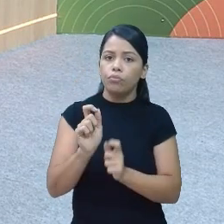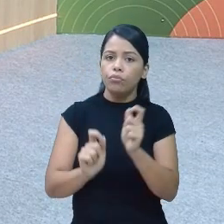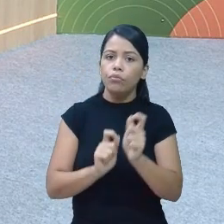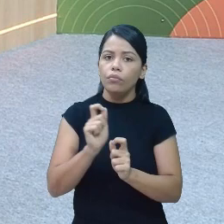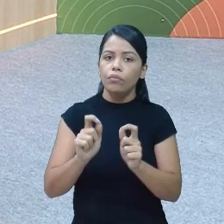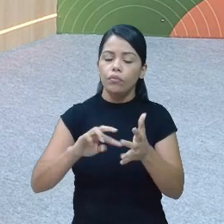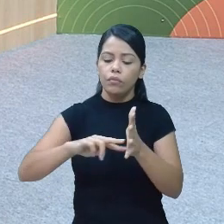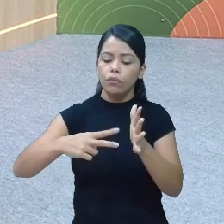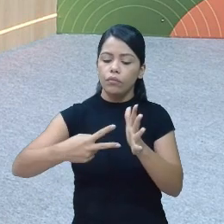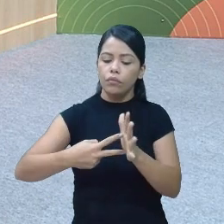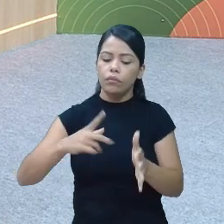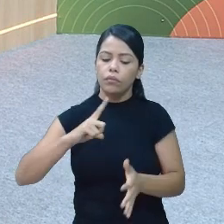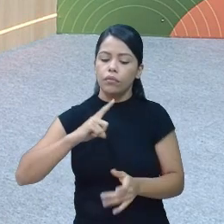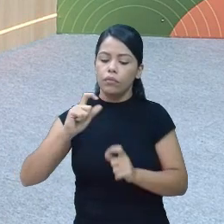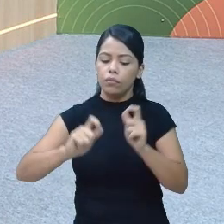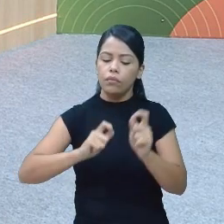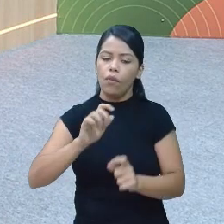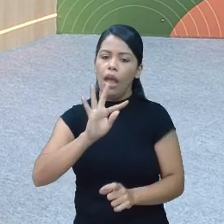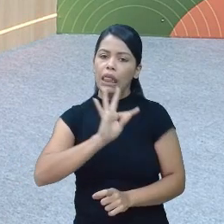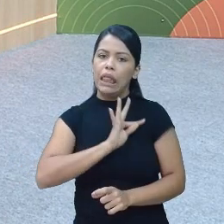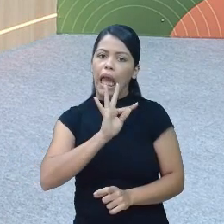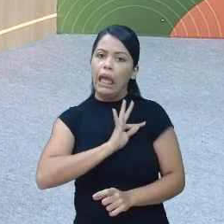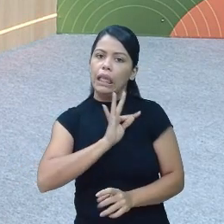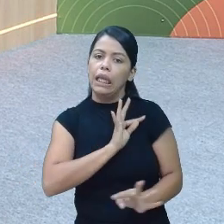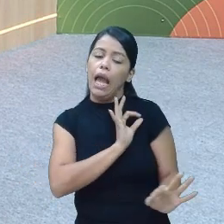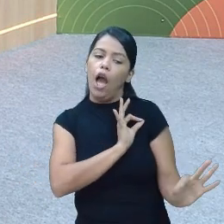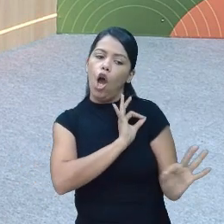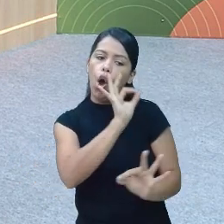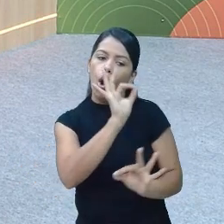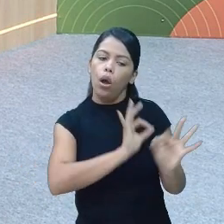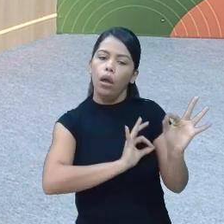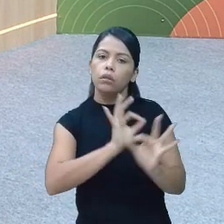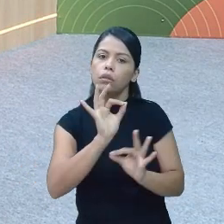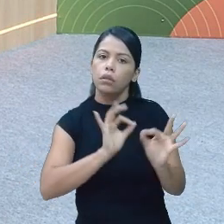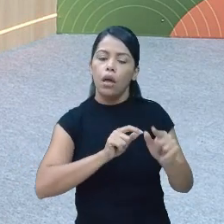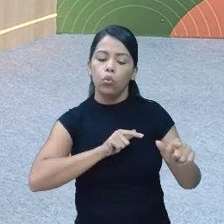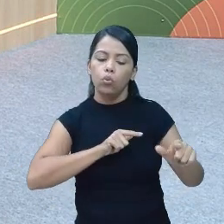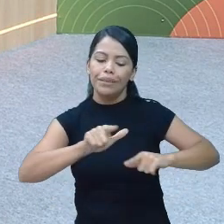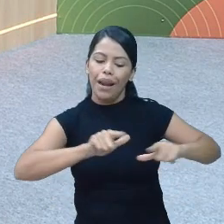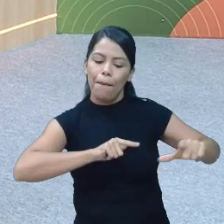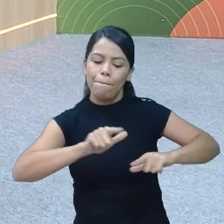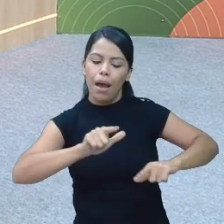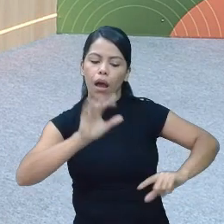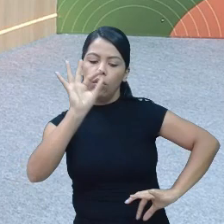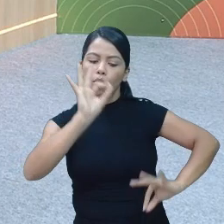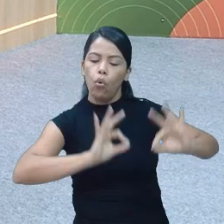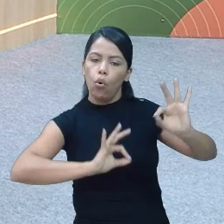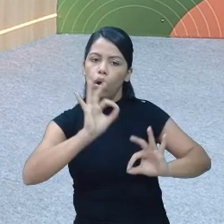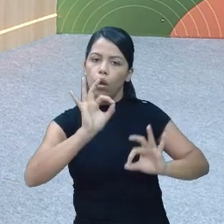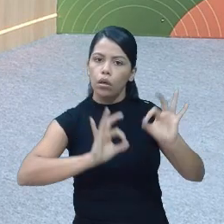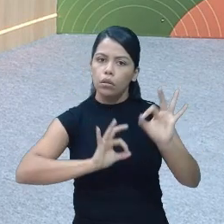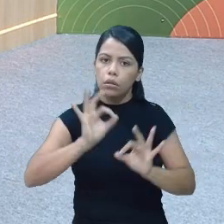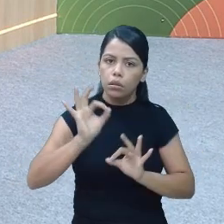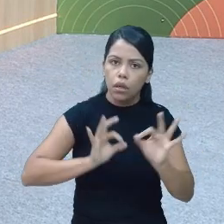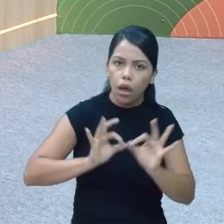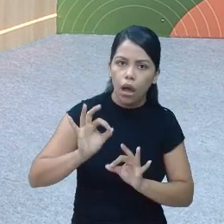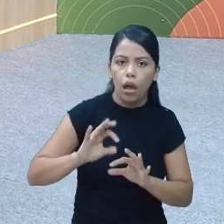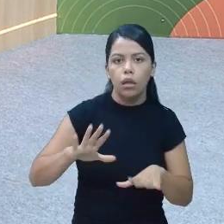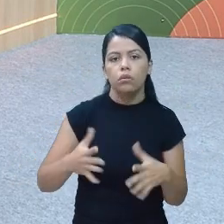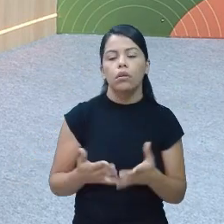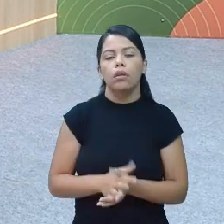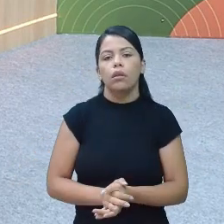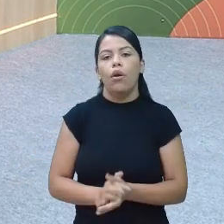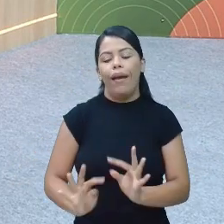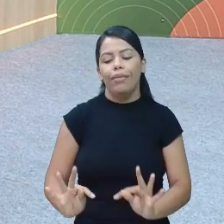organizada. Essa tecnologia que a gente chama do celular, da internet, é uma tecnologia digital. Então a gente